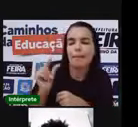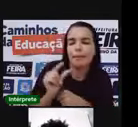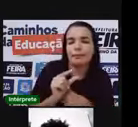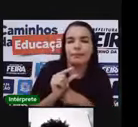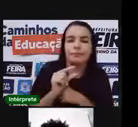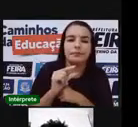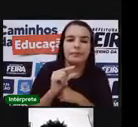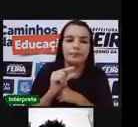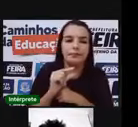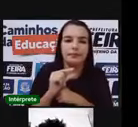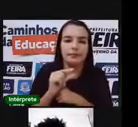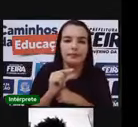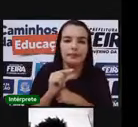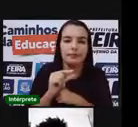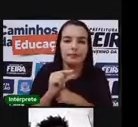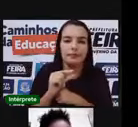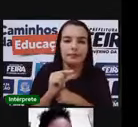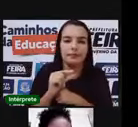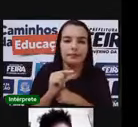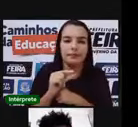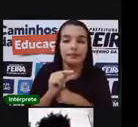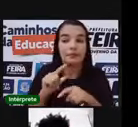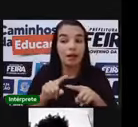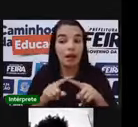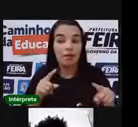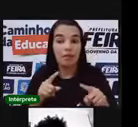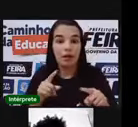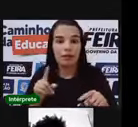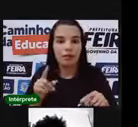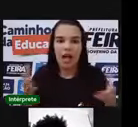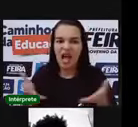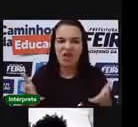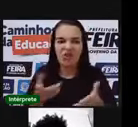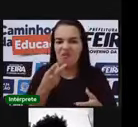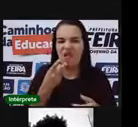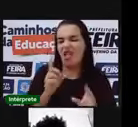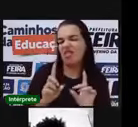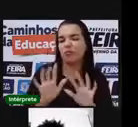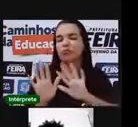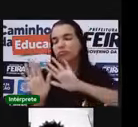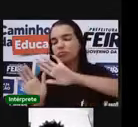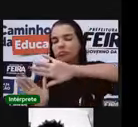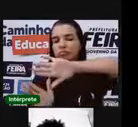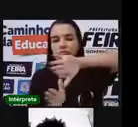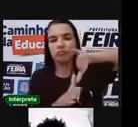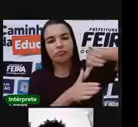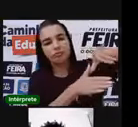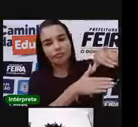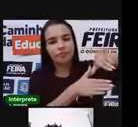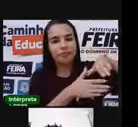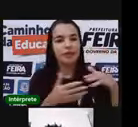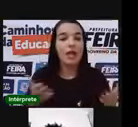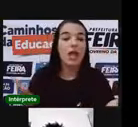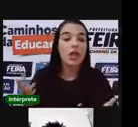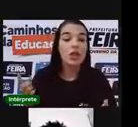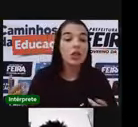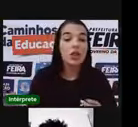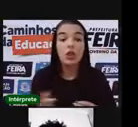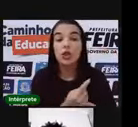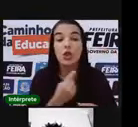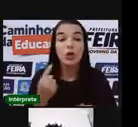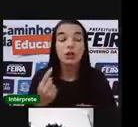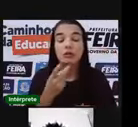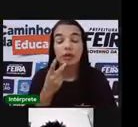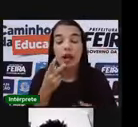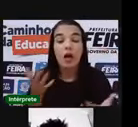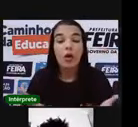não é? Das minorias. Mas a gente não vai falar disso agora de minorias. A gente vai falar de quem é esse outro,